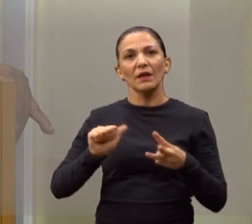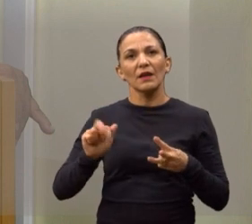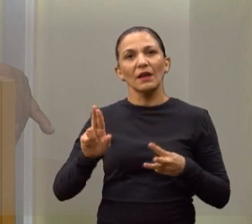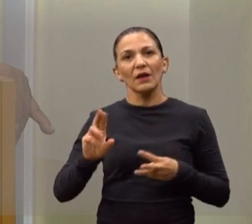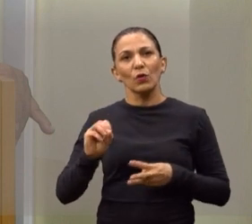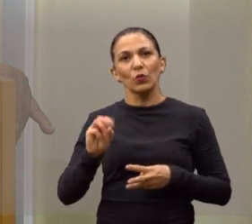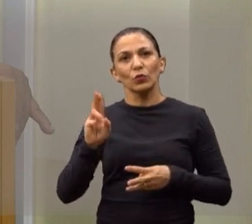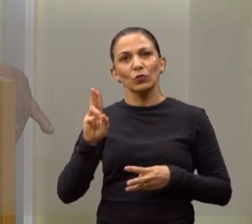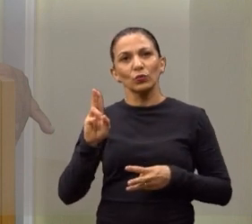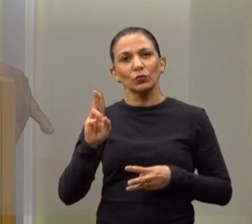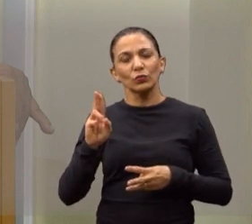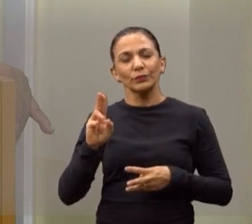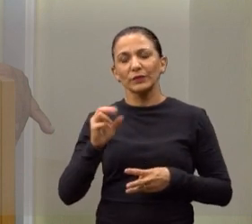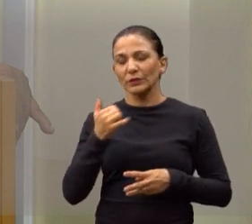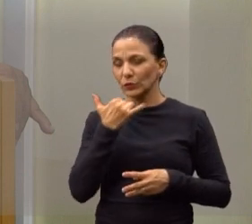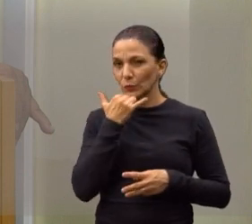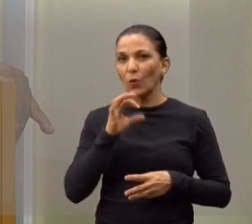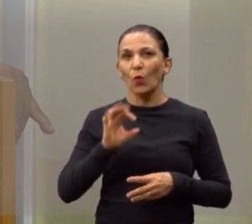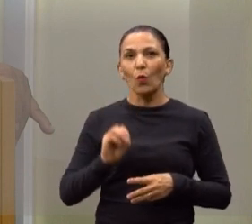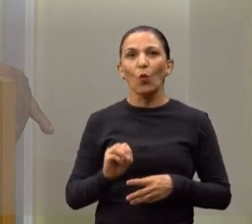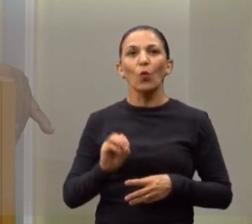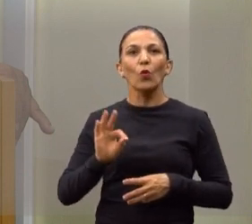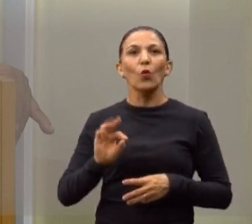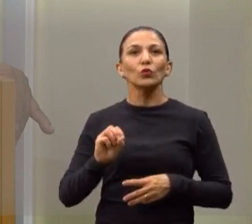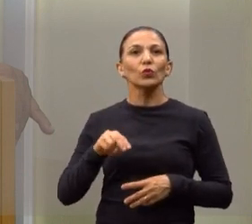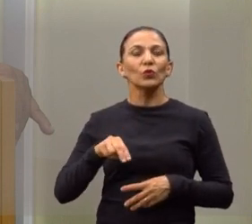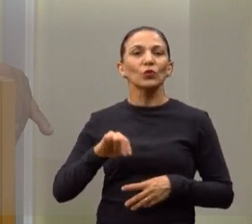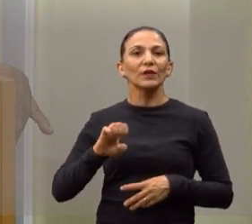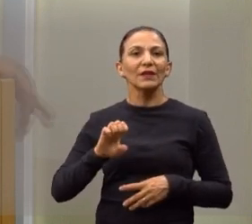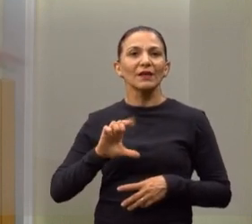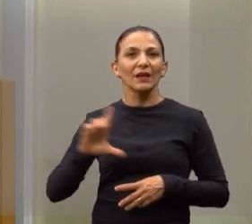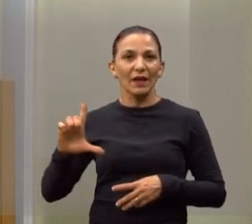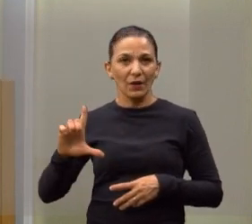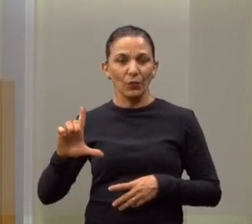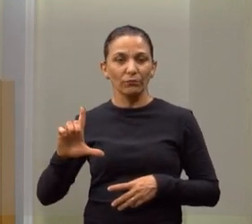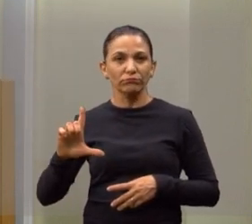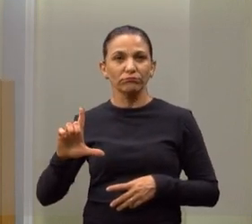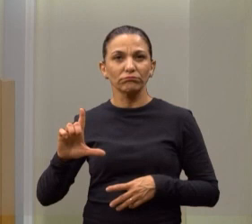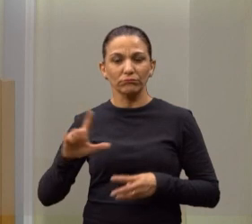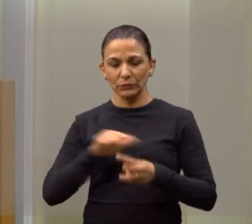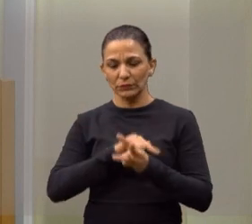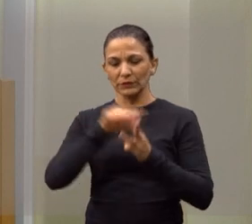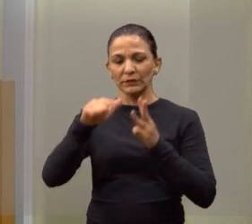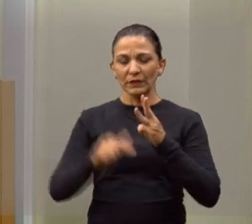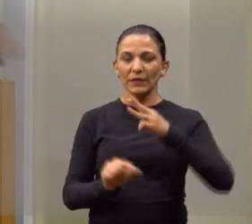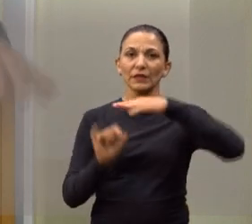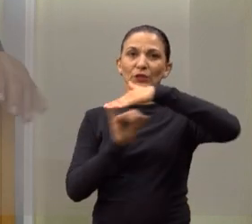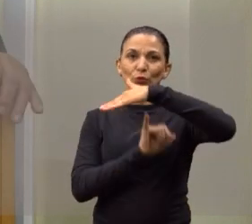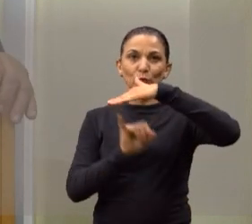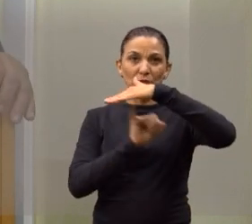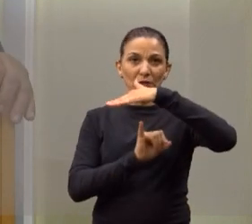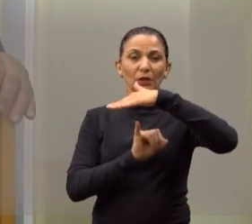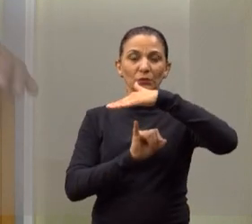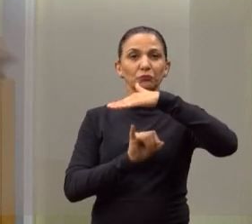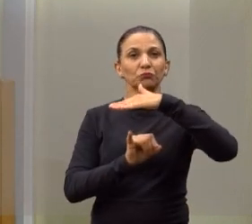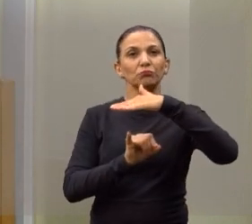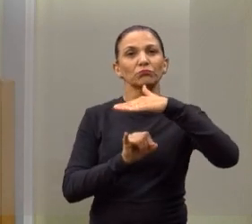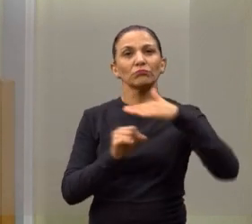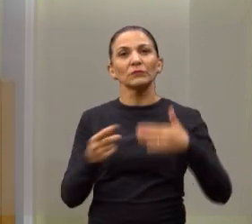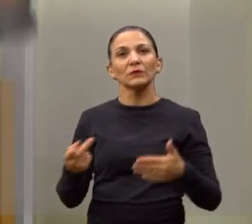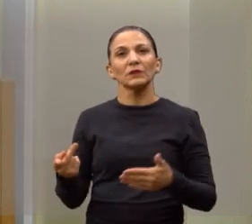Camargo Conto com a presença dos Nobres pares eu acho que nós temos que no ano passado